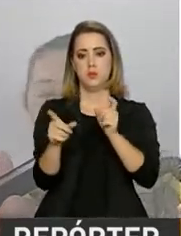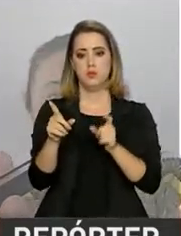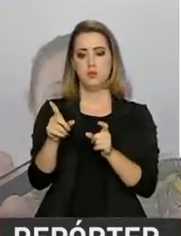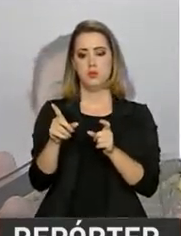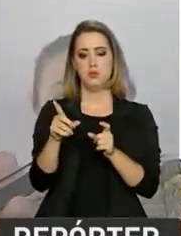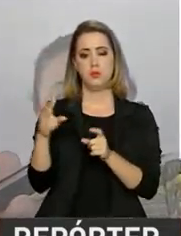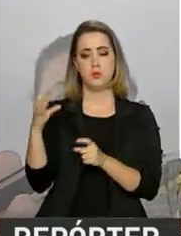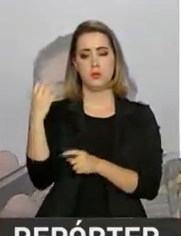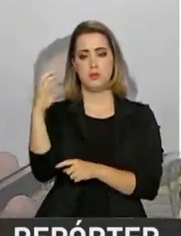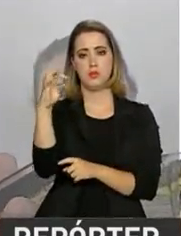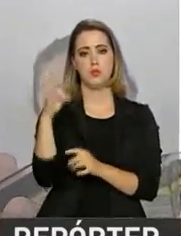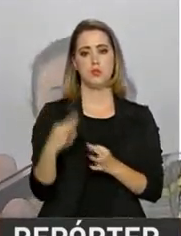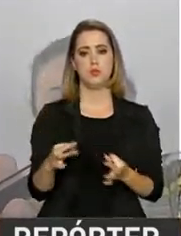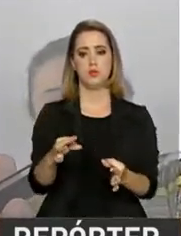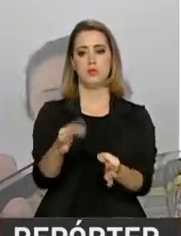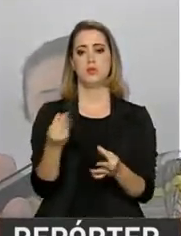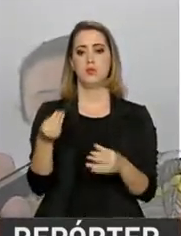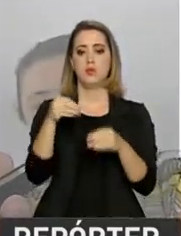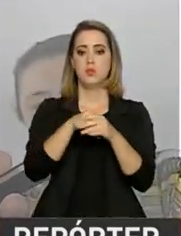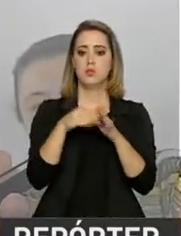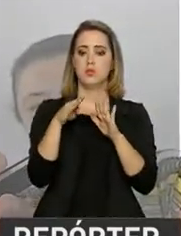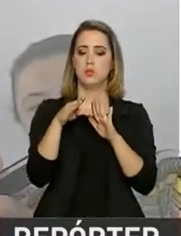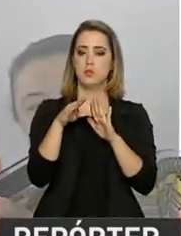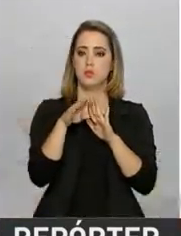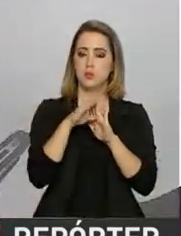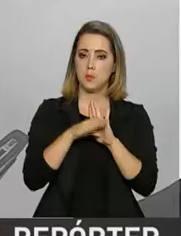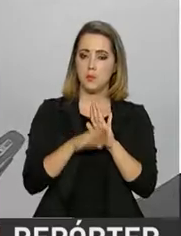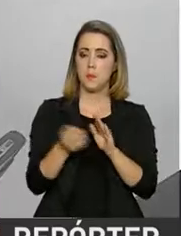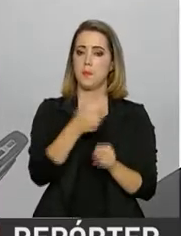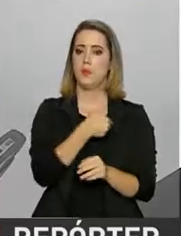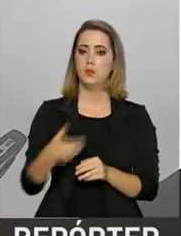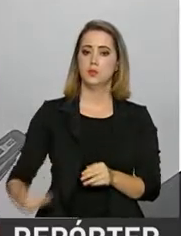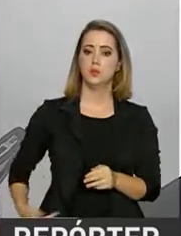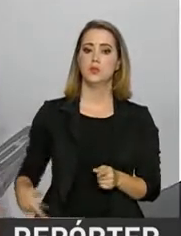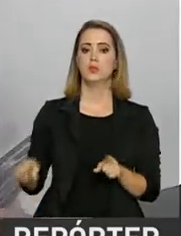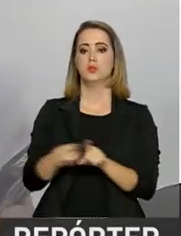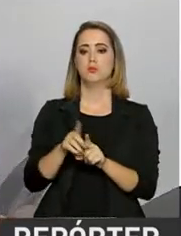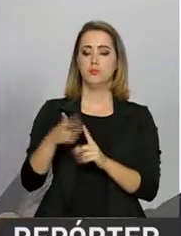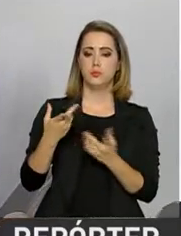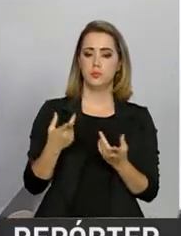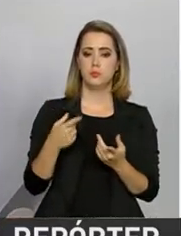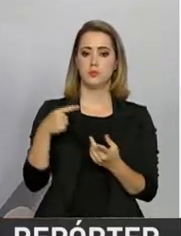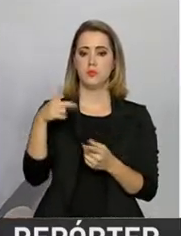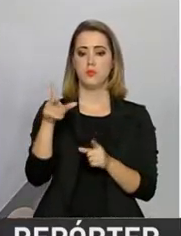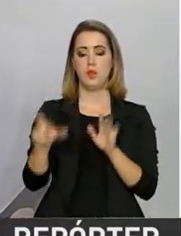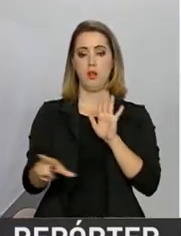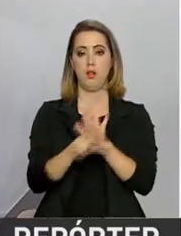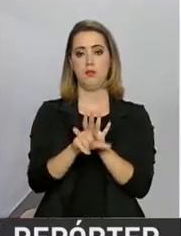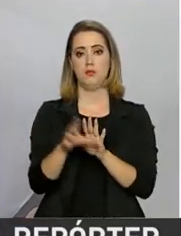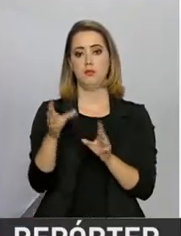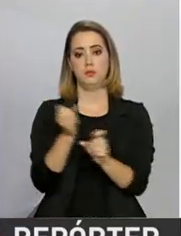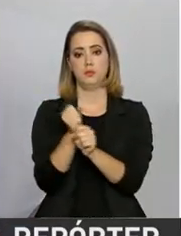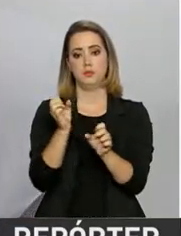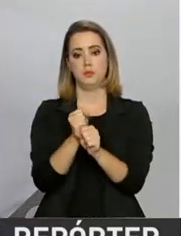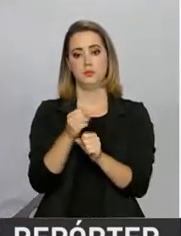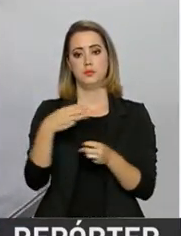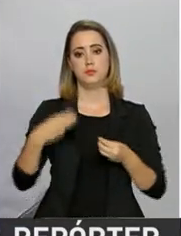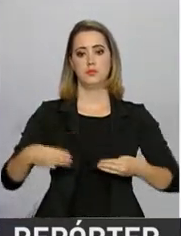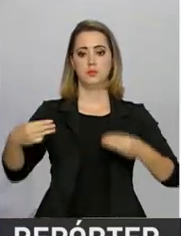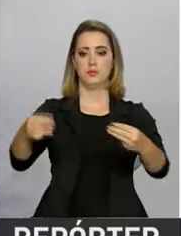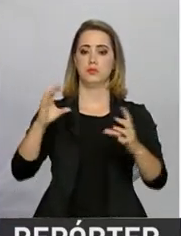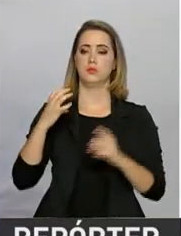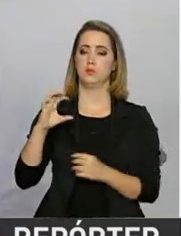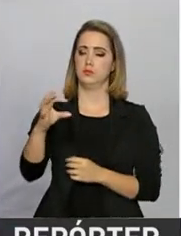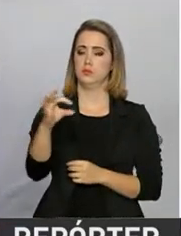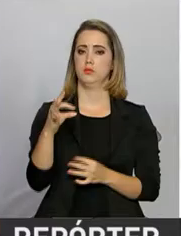vinculadas à inovação, de dentro do governo e de fora do governo. A lei orçamentária de 2017 prevê para o Ministério da Ciência,